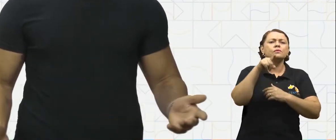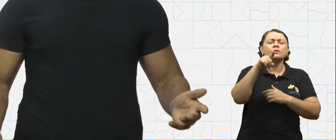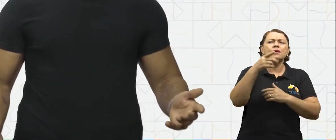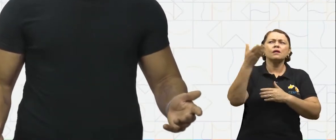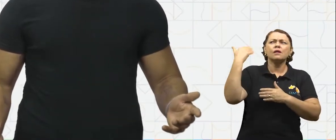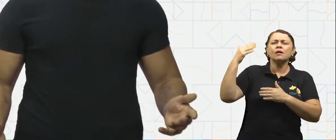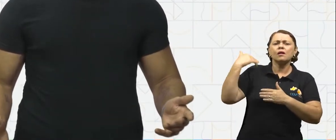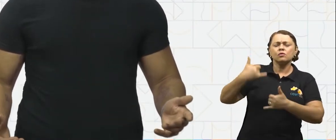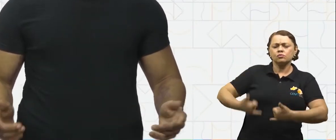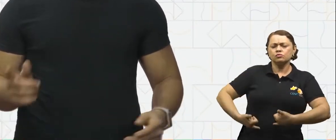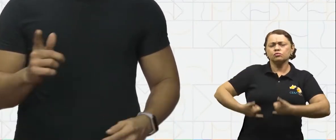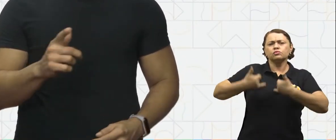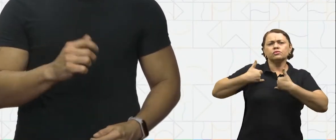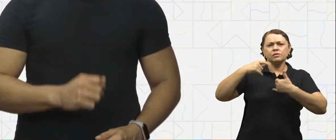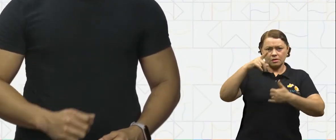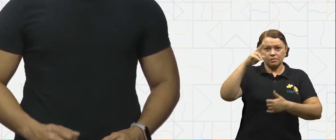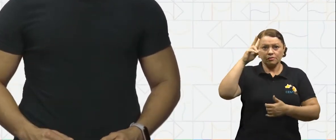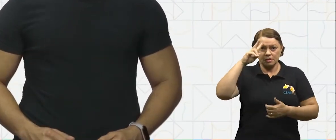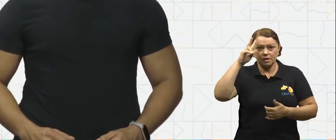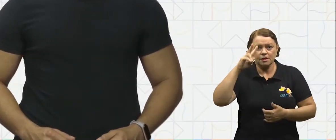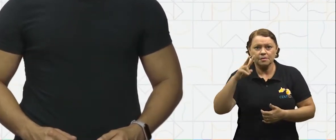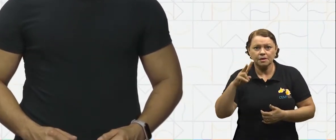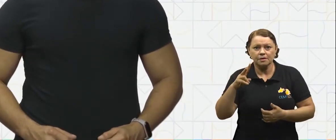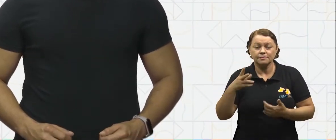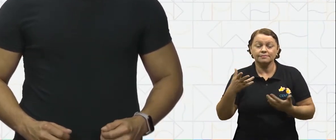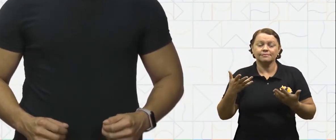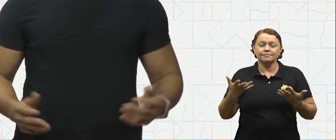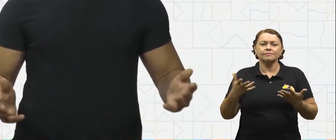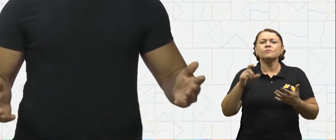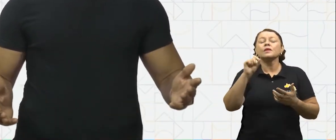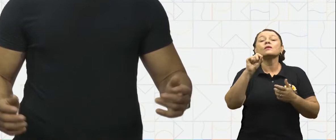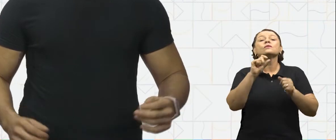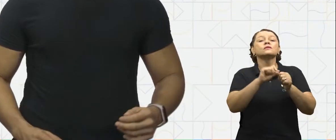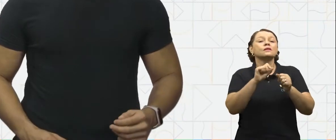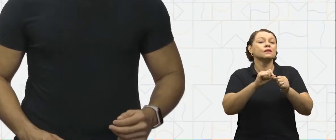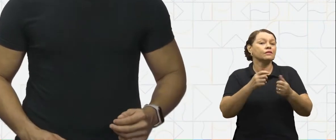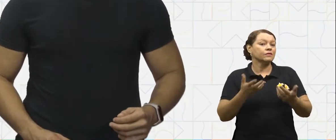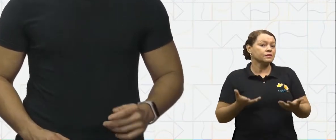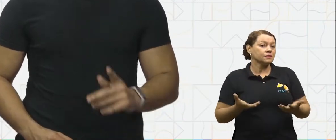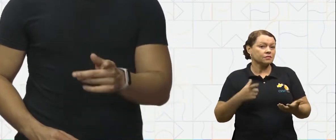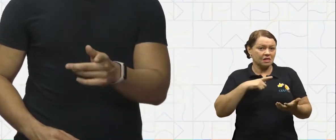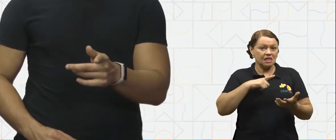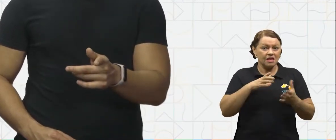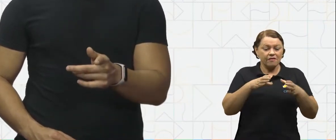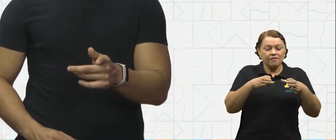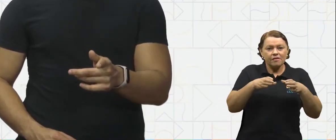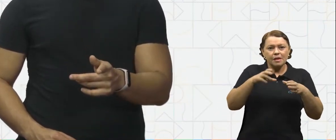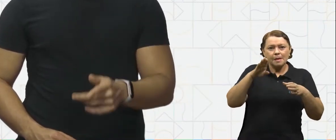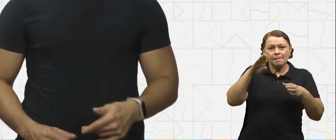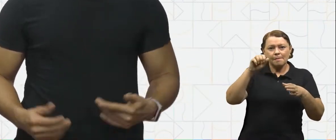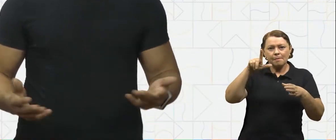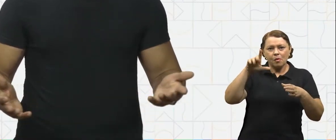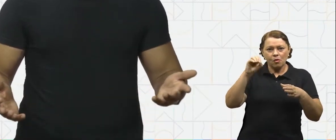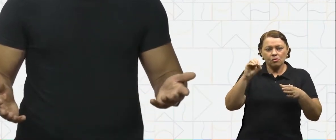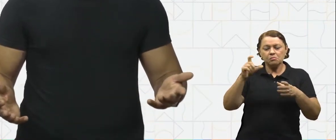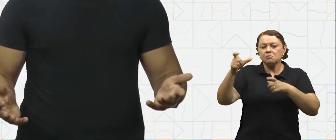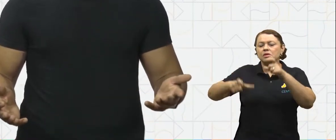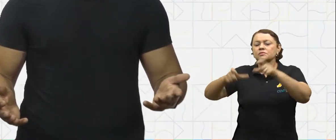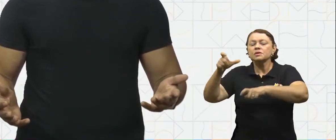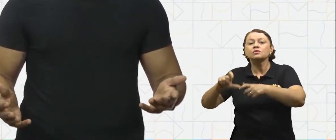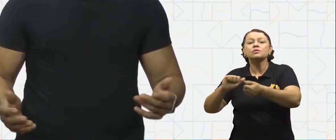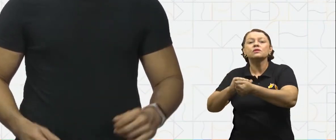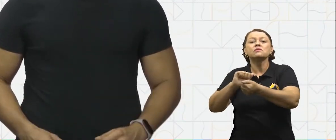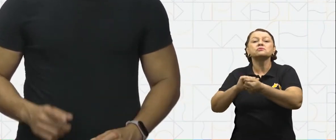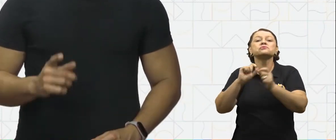seu último aniversário, você lembraria? O que estava fazendo? Teve bolo? Quem estava com